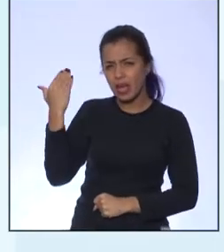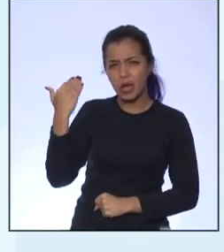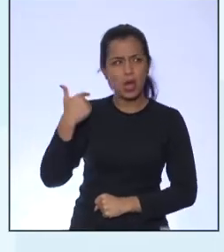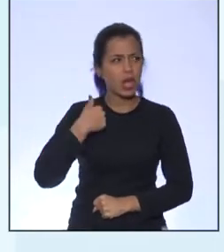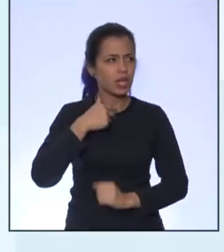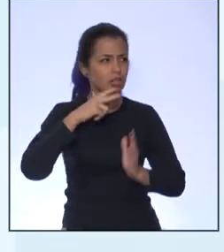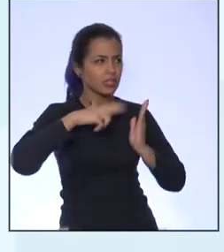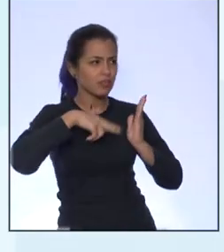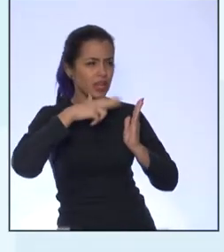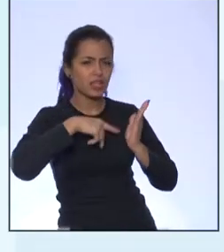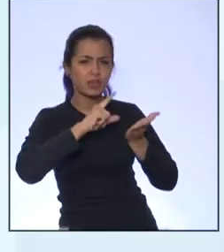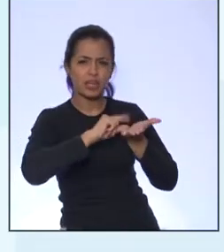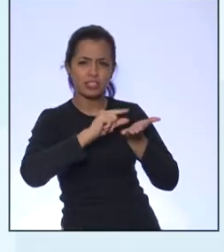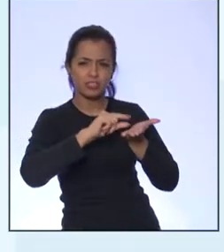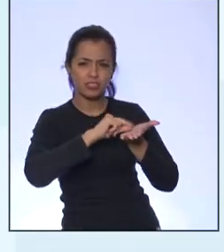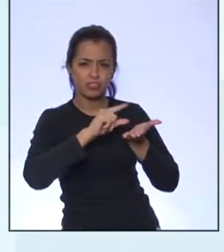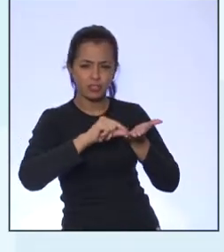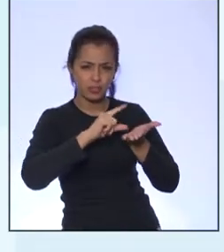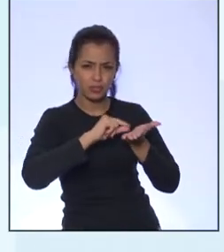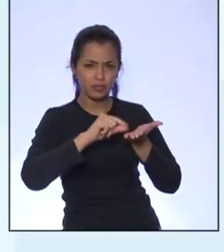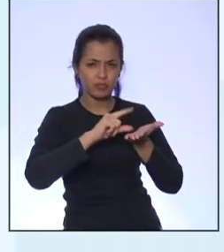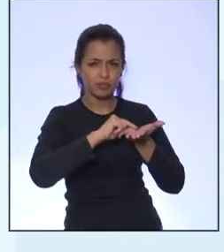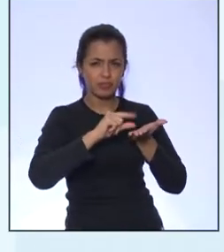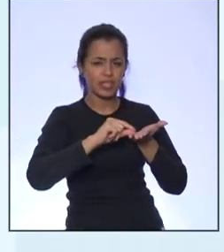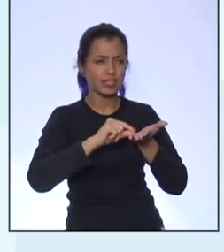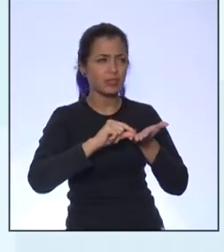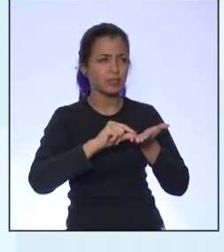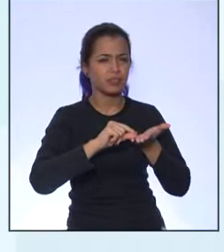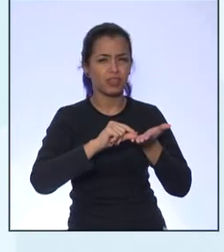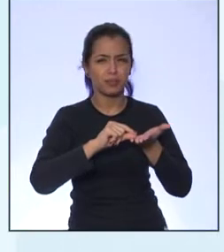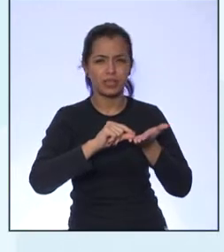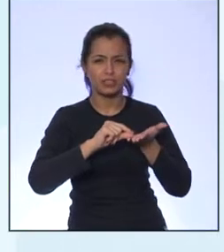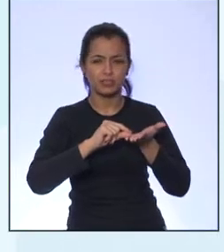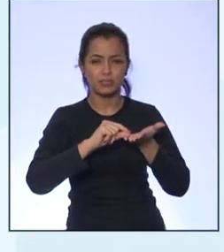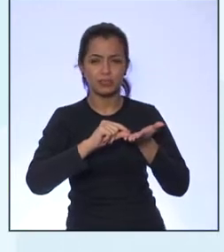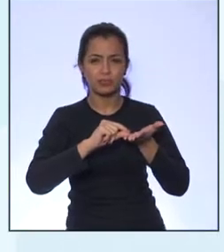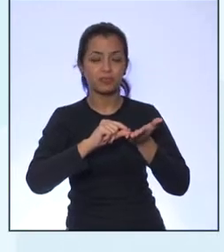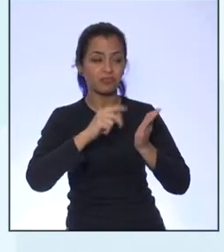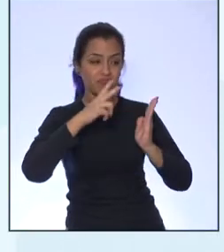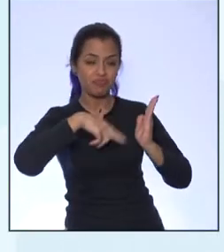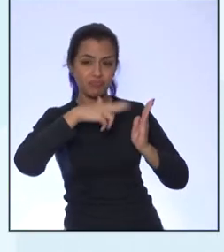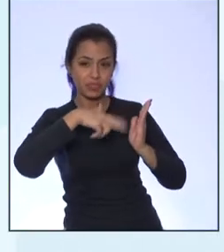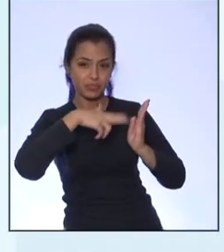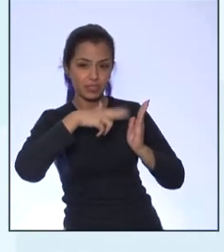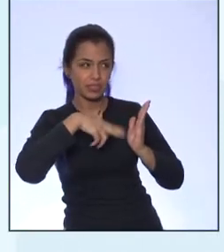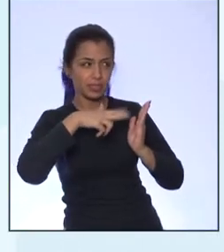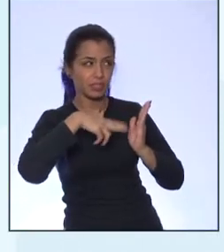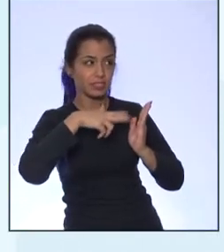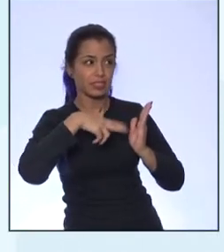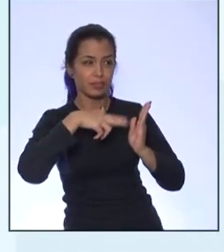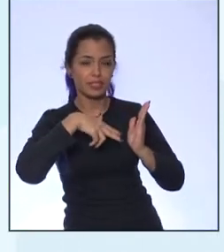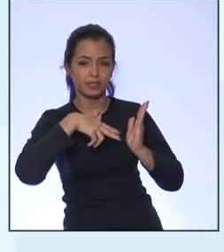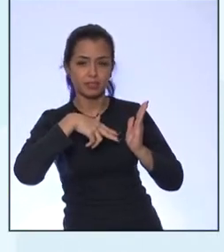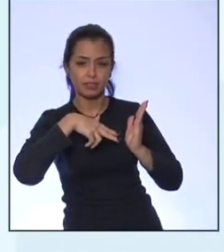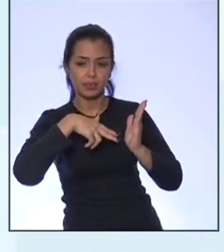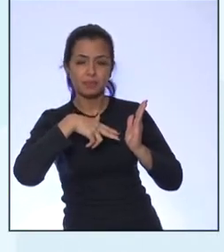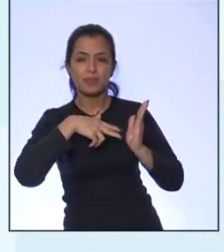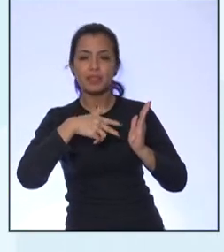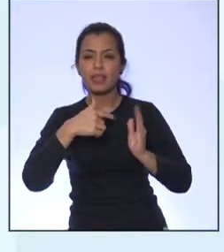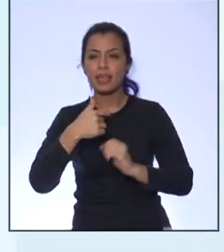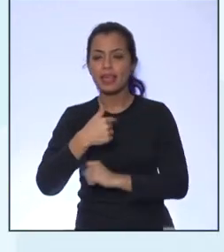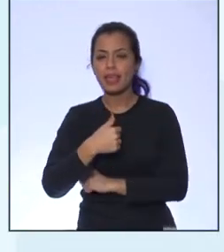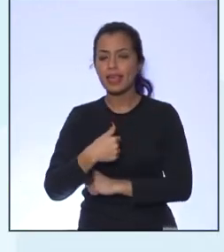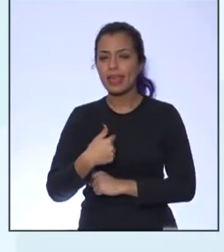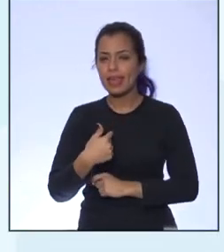da CEO da plataforma Coursera. Ela disse o seguinte, a presidente